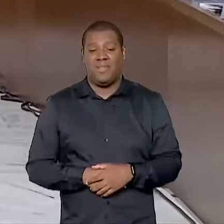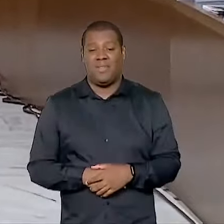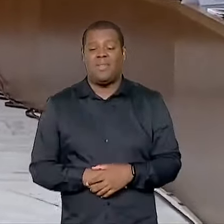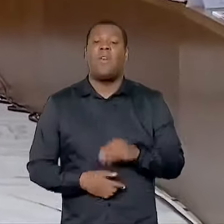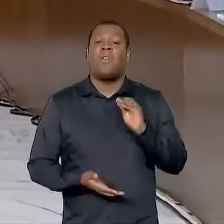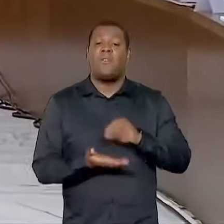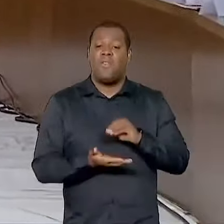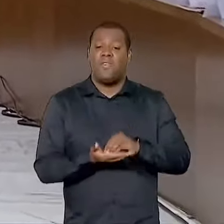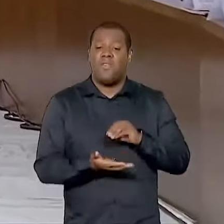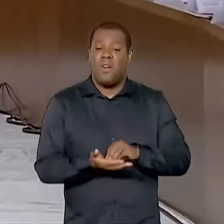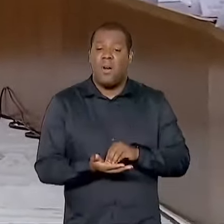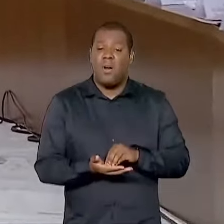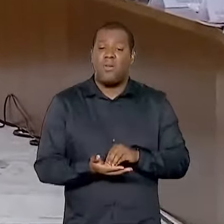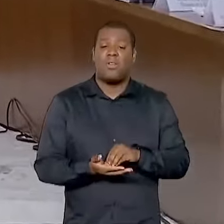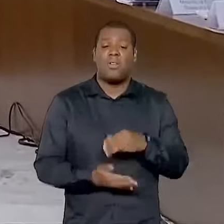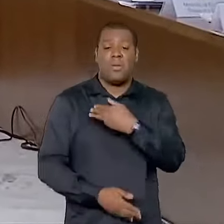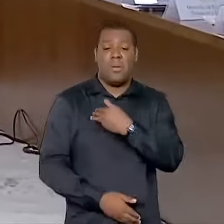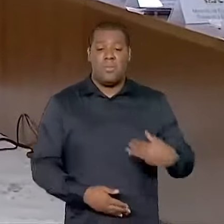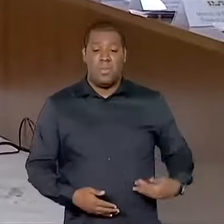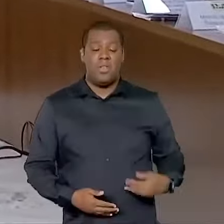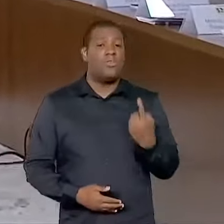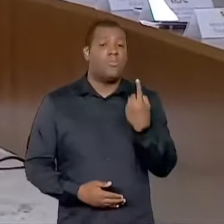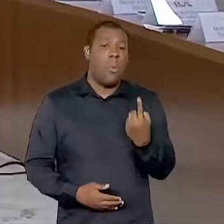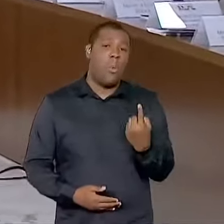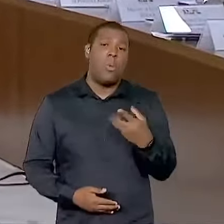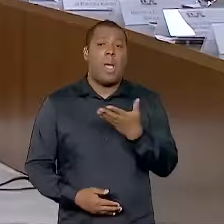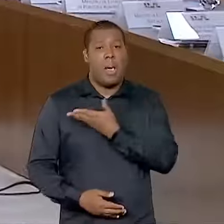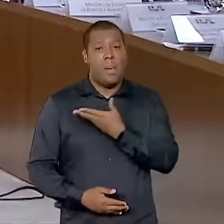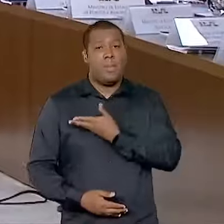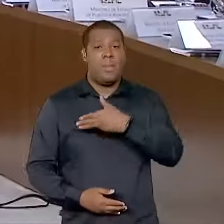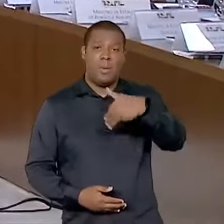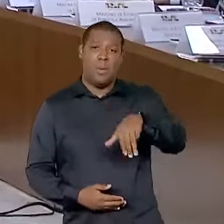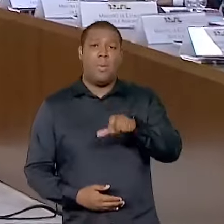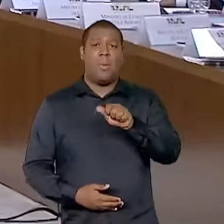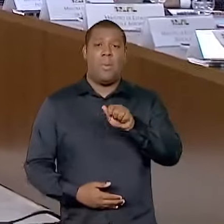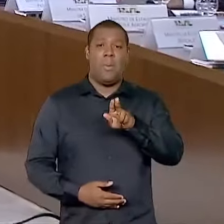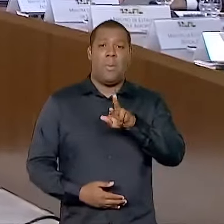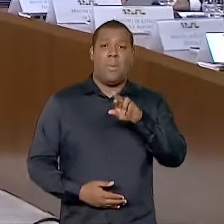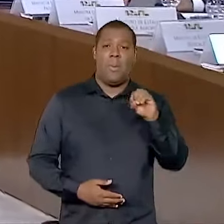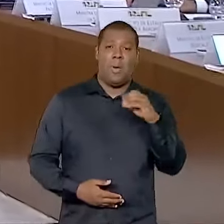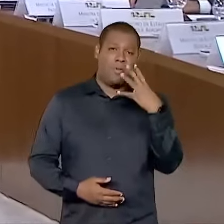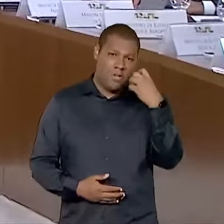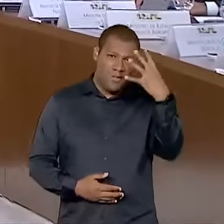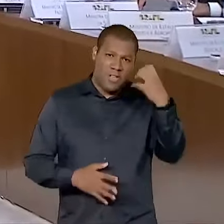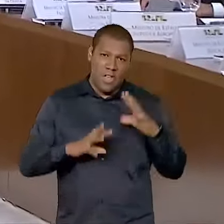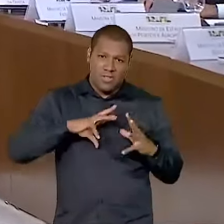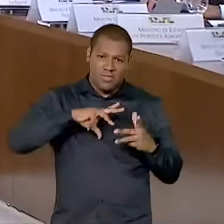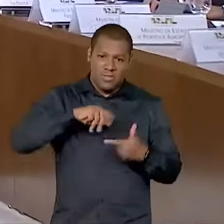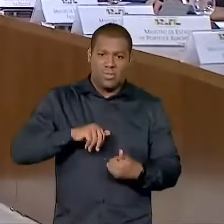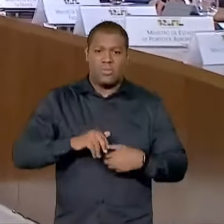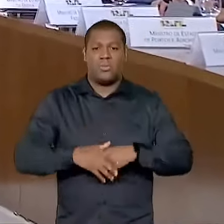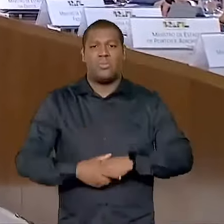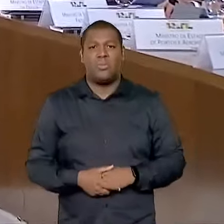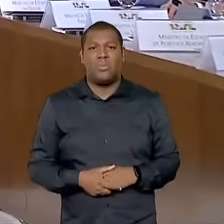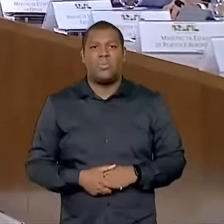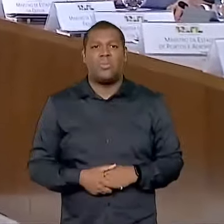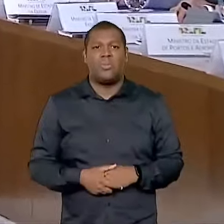um ministro importante aqui, que é o companheiro Mauro Vieira, que está numa viagem internacional. Ele foi